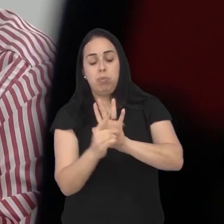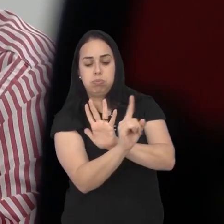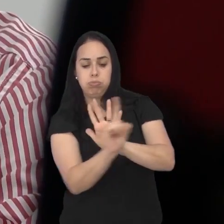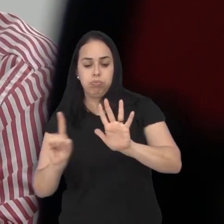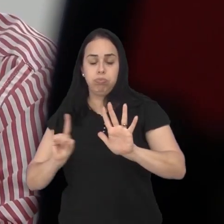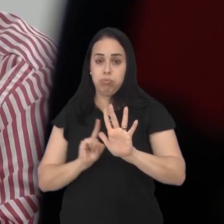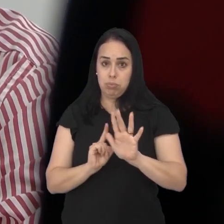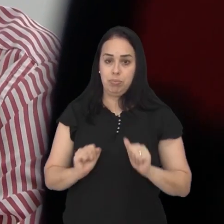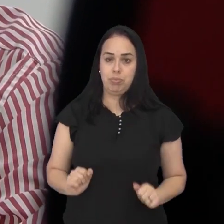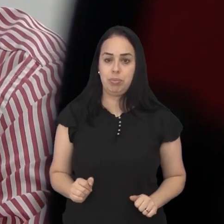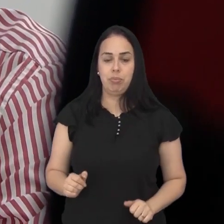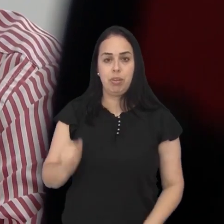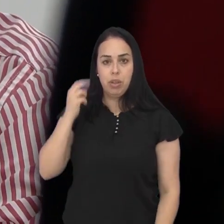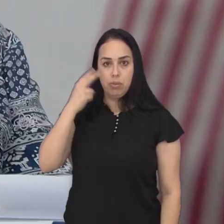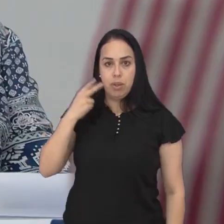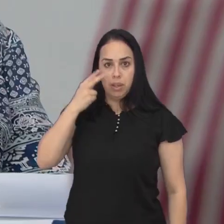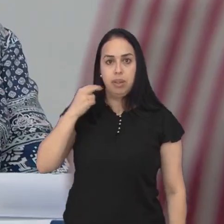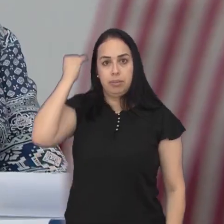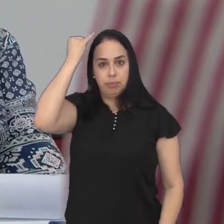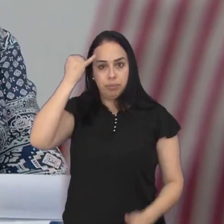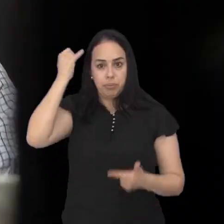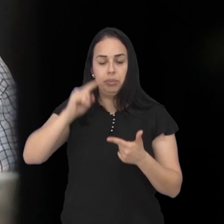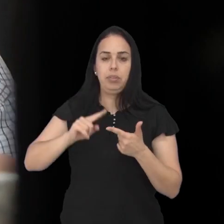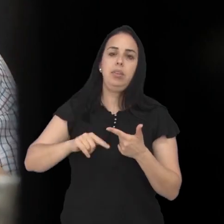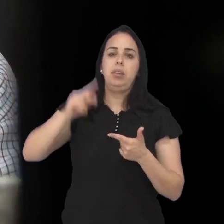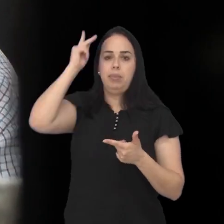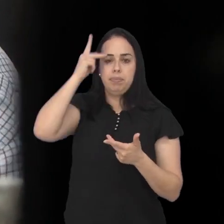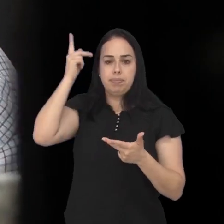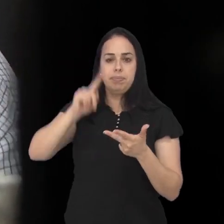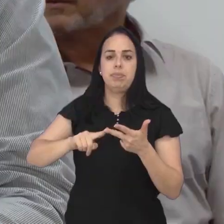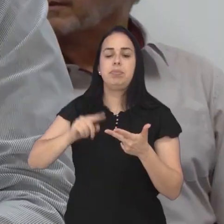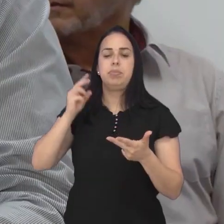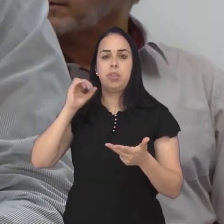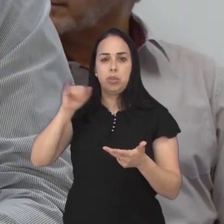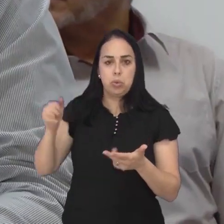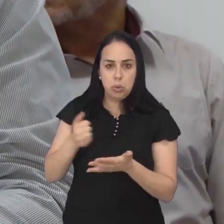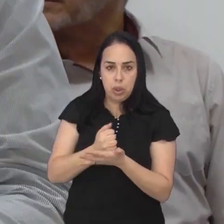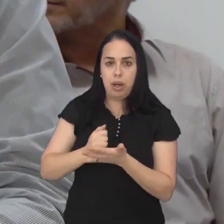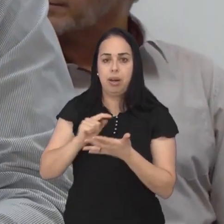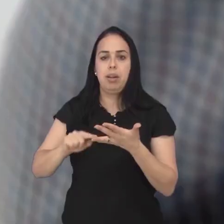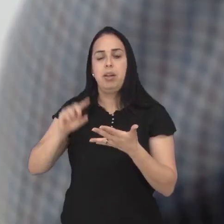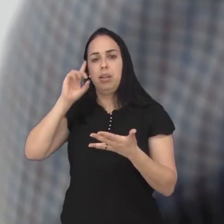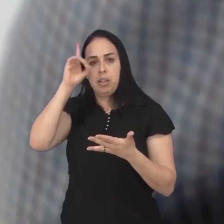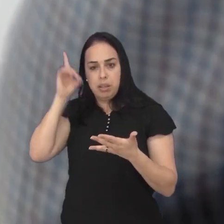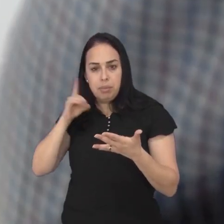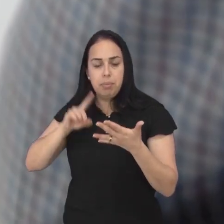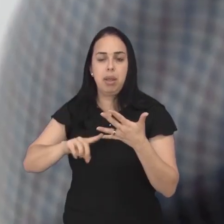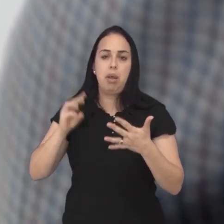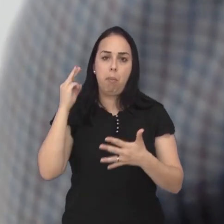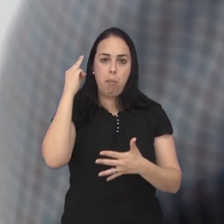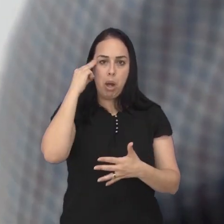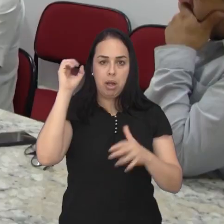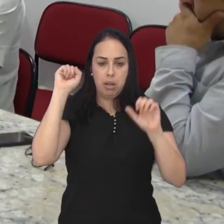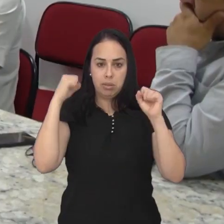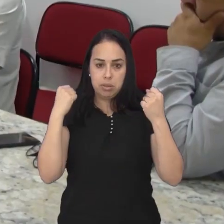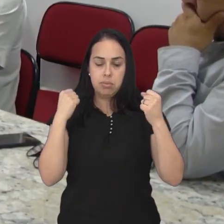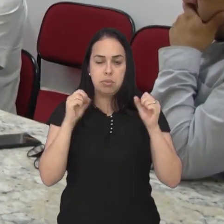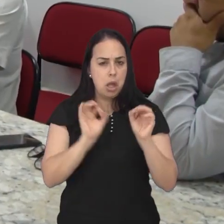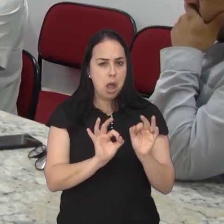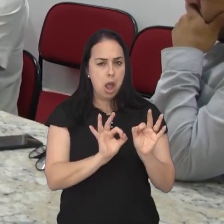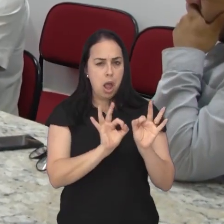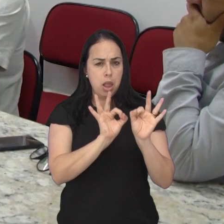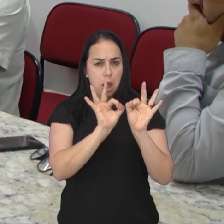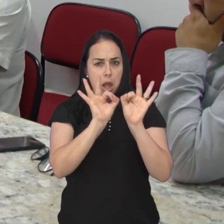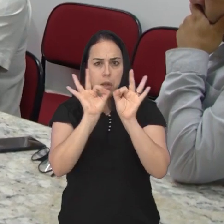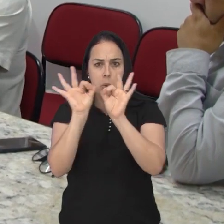Os vereadores Dr. José Cláudio, Dulce Rita, Fernando Petit, Júnior da Farmácia e Marcão da Academia